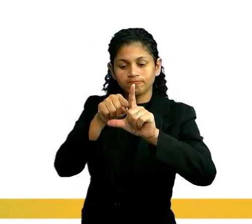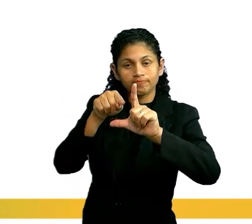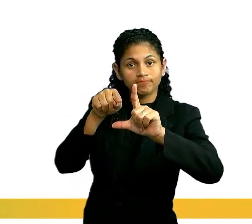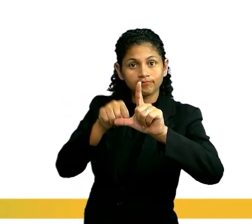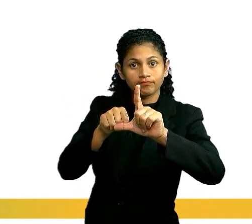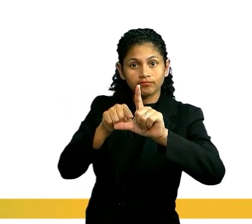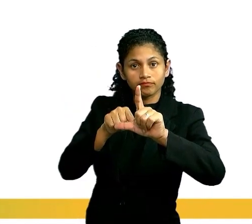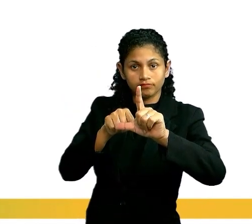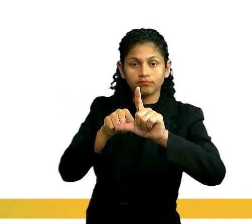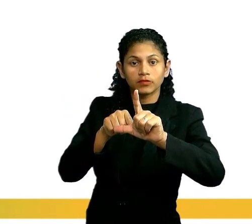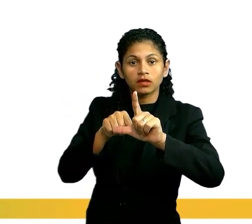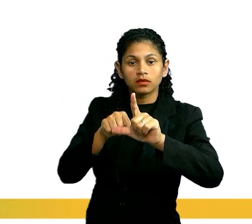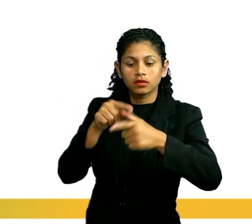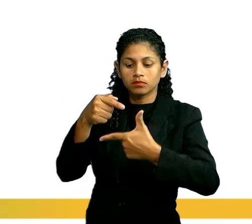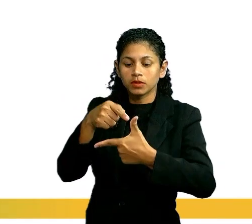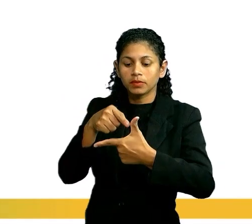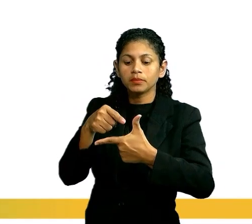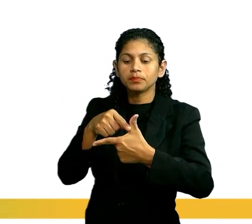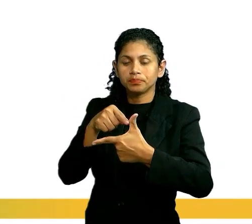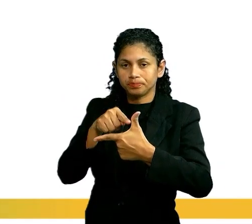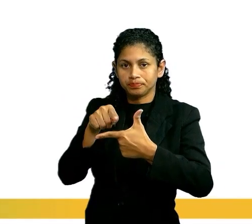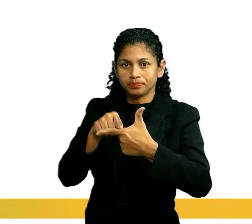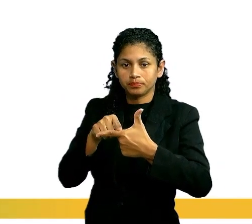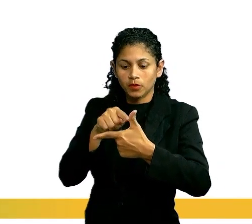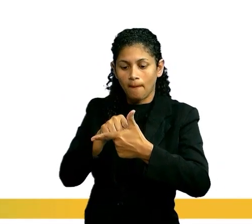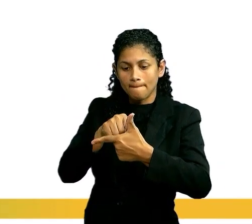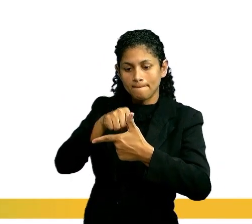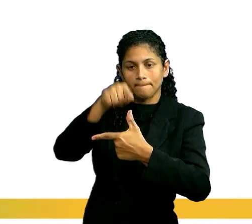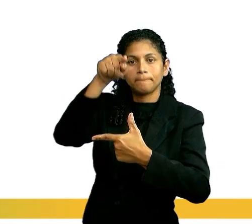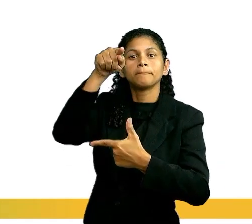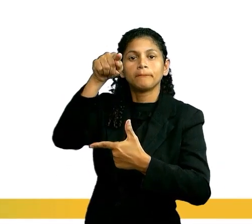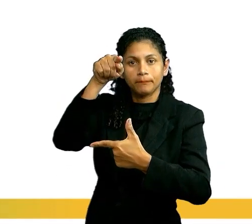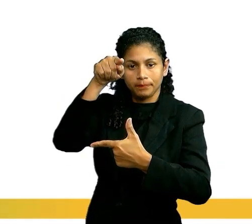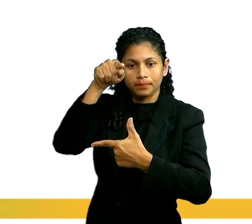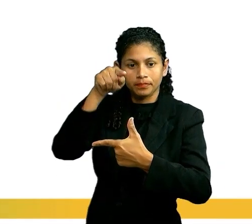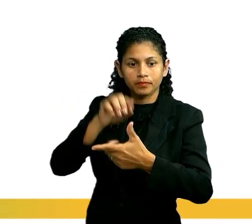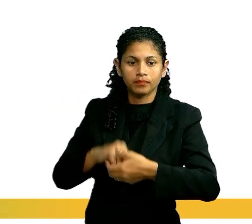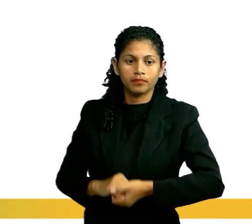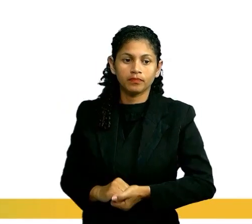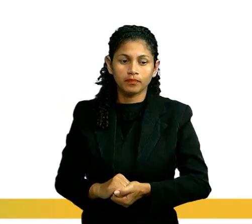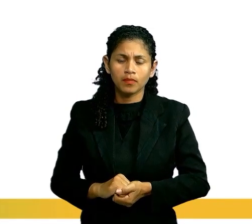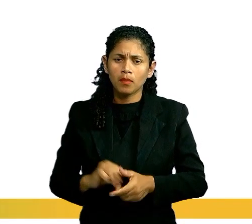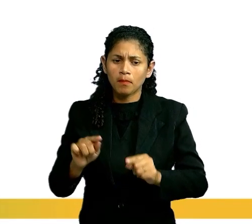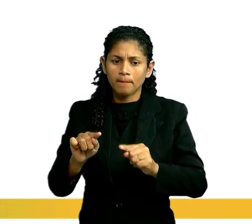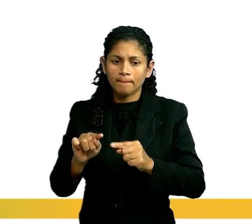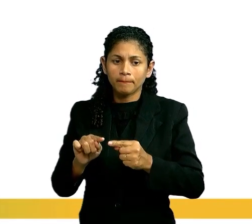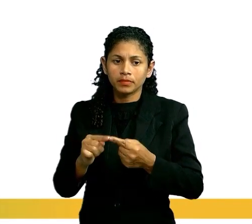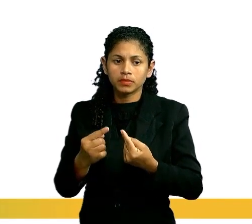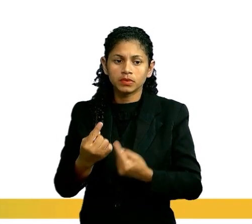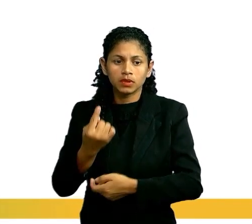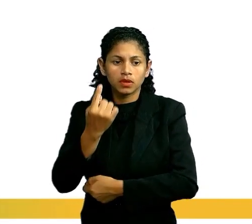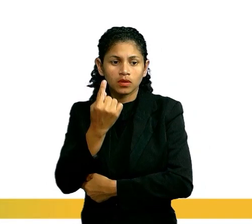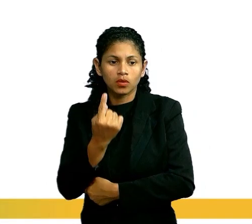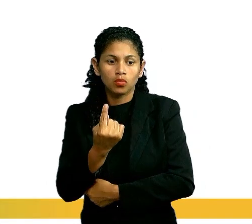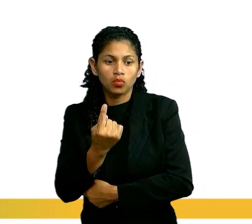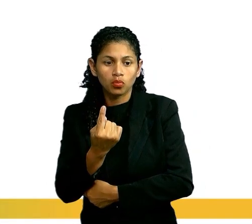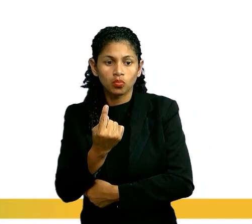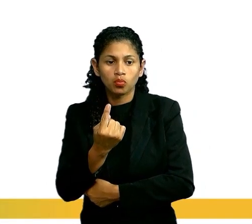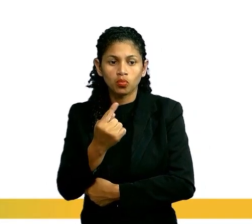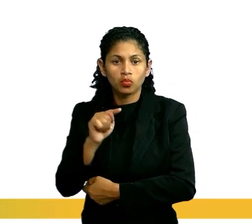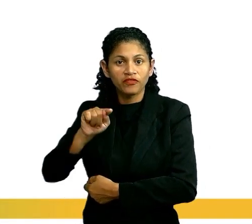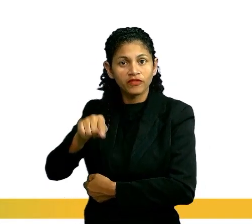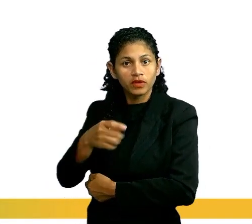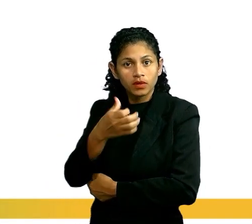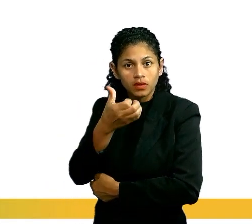ó. Mas ele está a 1,65 metros do solo. O que eu faço agora?